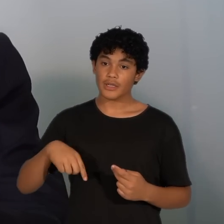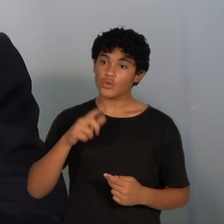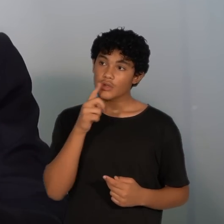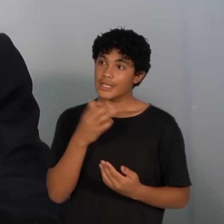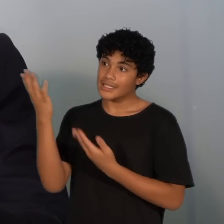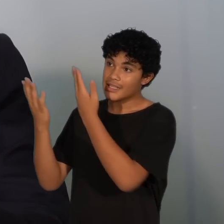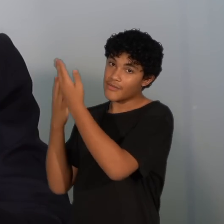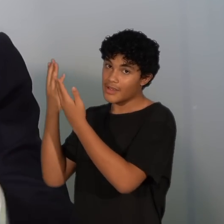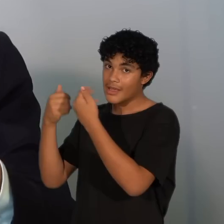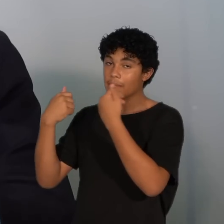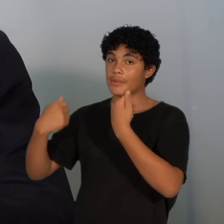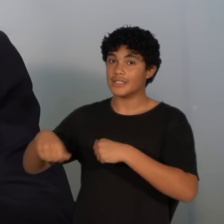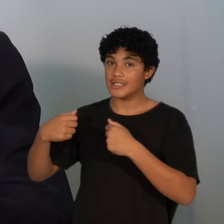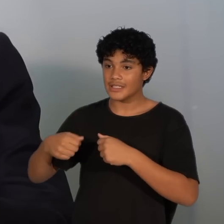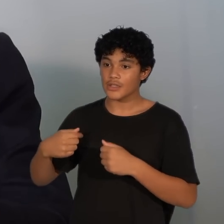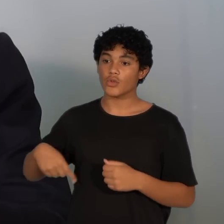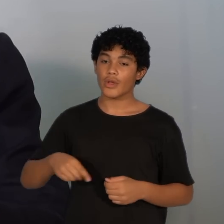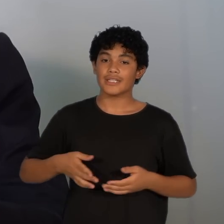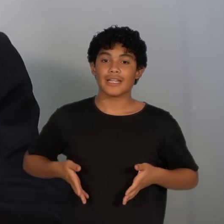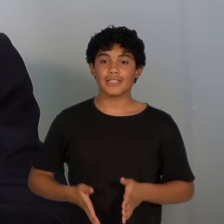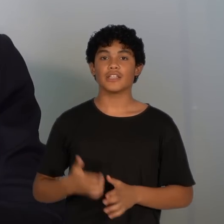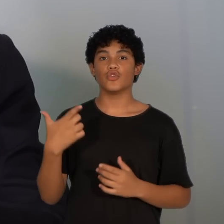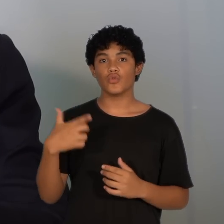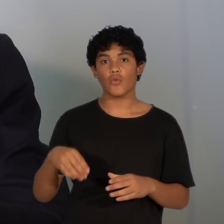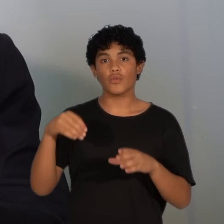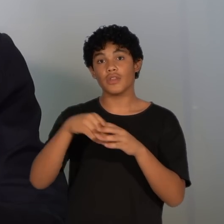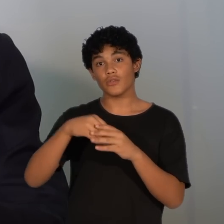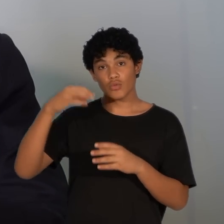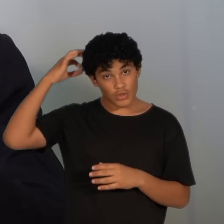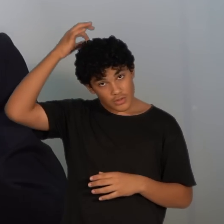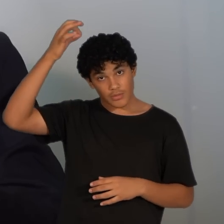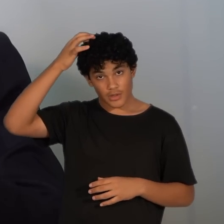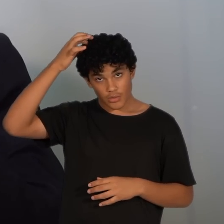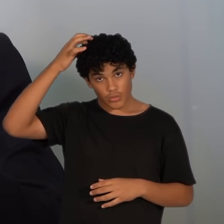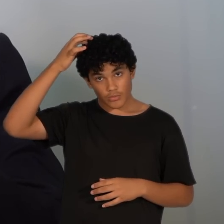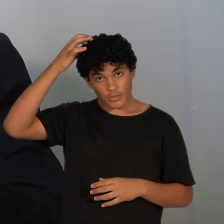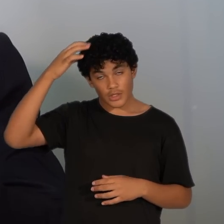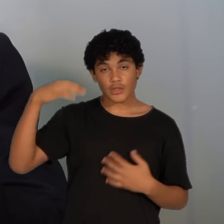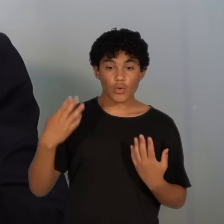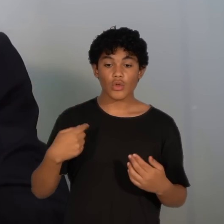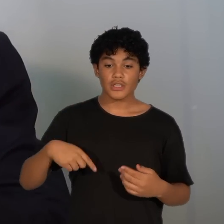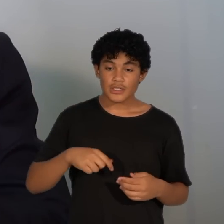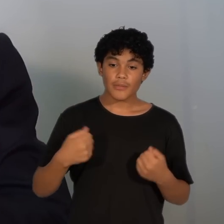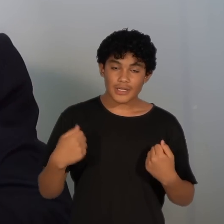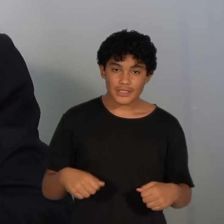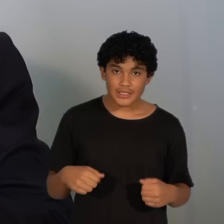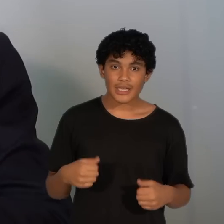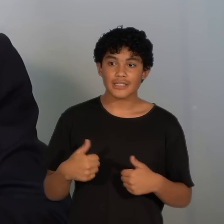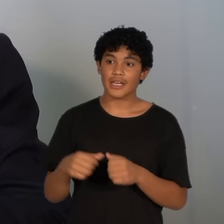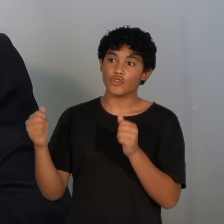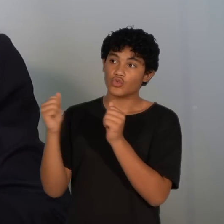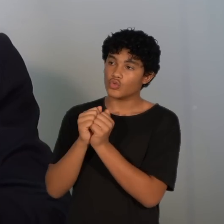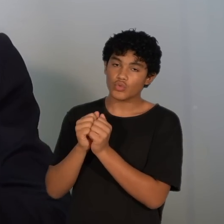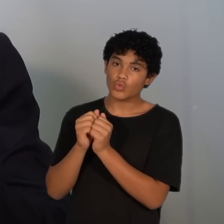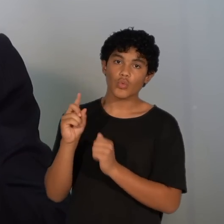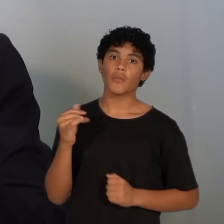Deus devidamente, é necessário nascermos do Divino Espírito. Né? Ou seja, Deus estava explicando, nós devemos nascer do